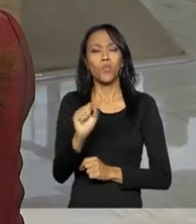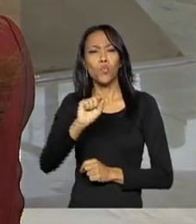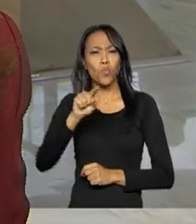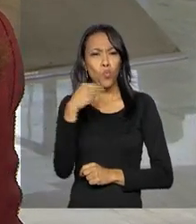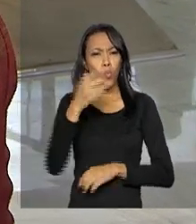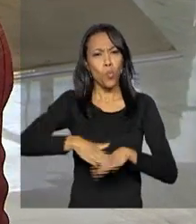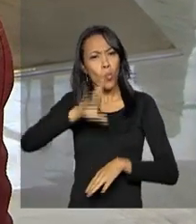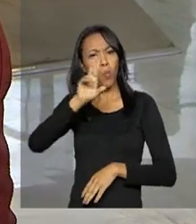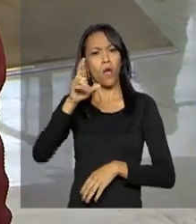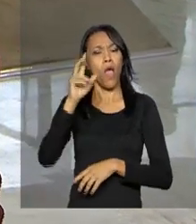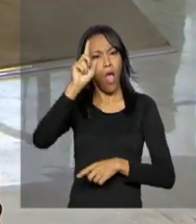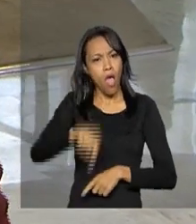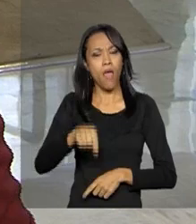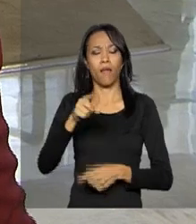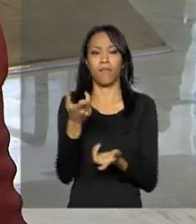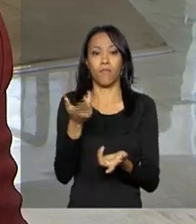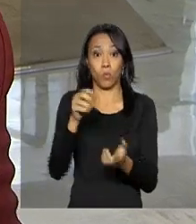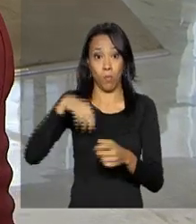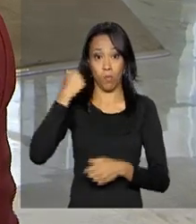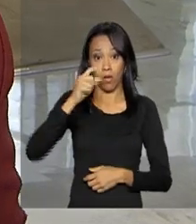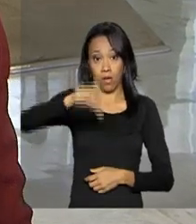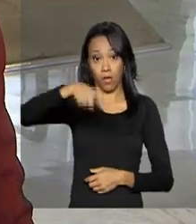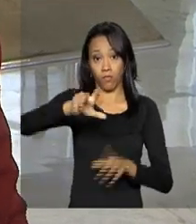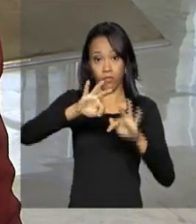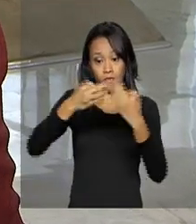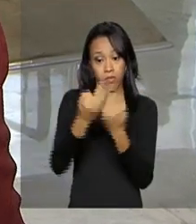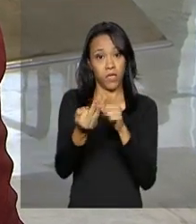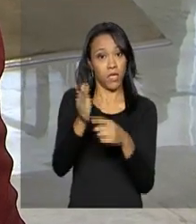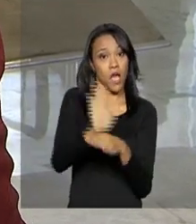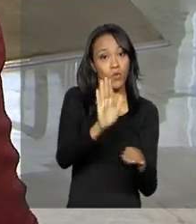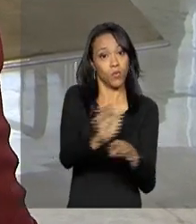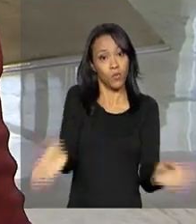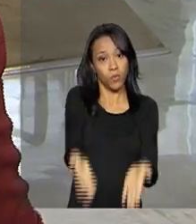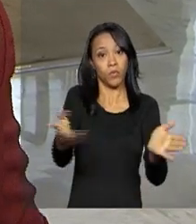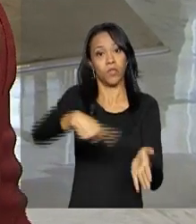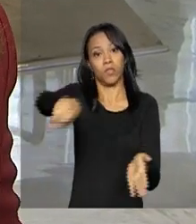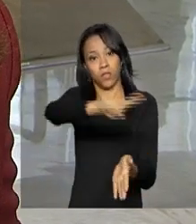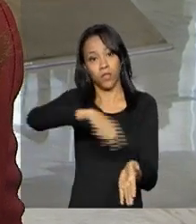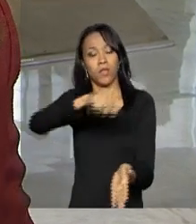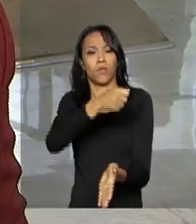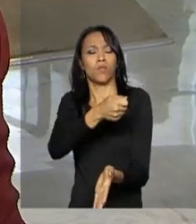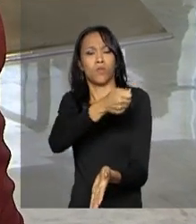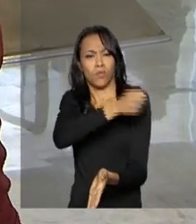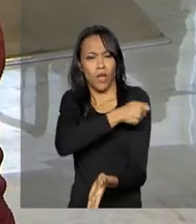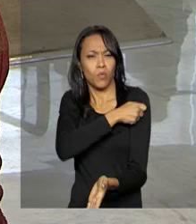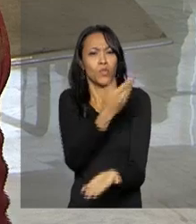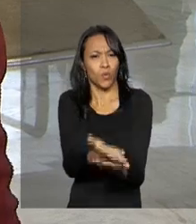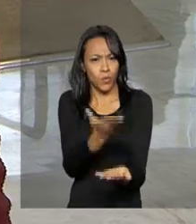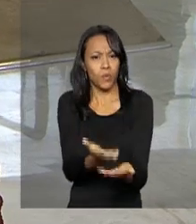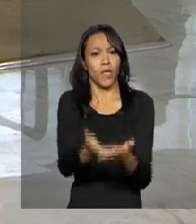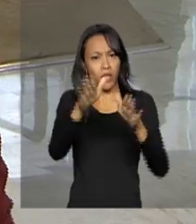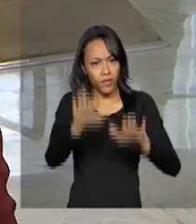dos Saes é o programa Bolsa Família que tem a condicionalidade da escolaridade que exige a permanência de estudantes